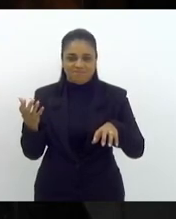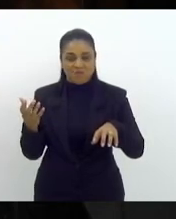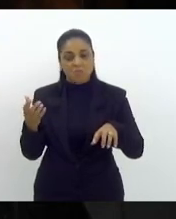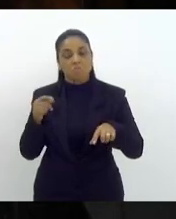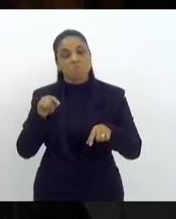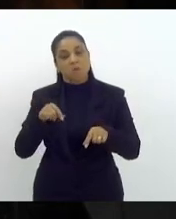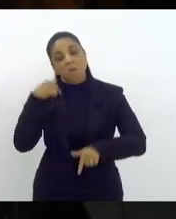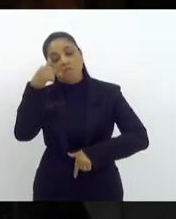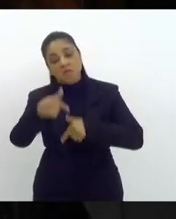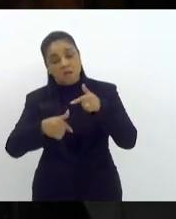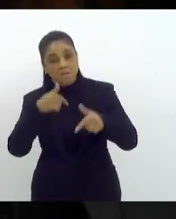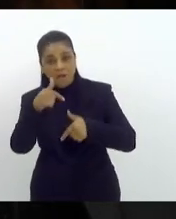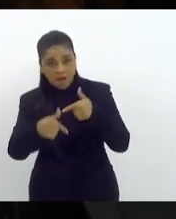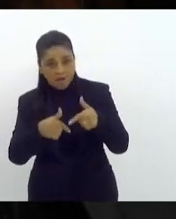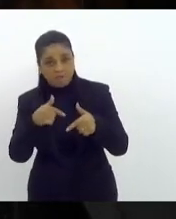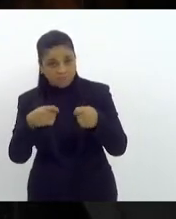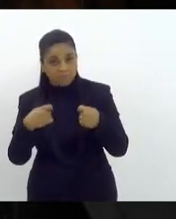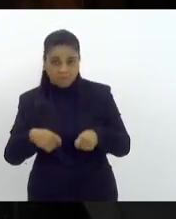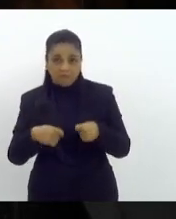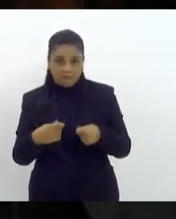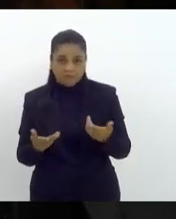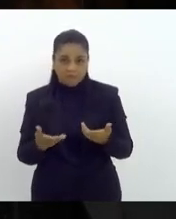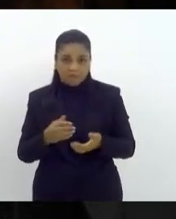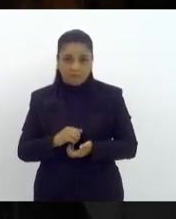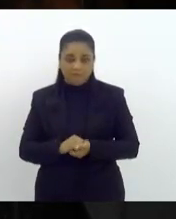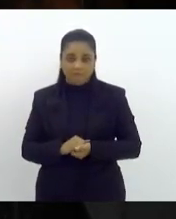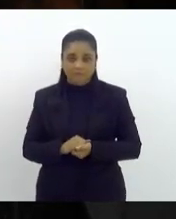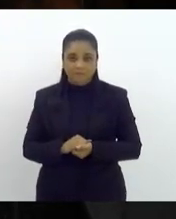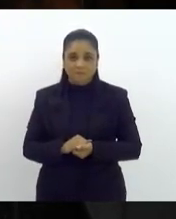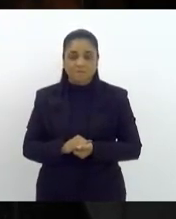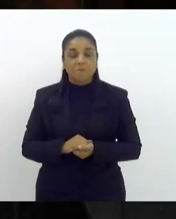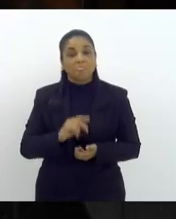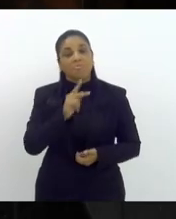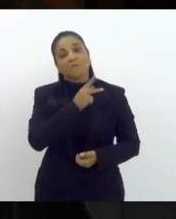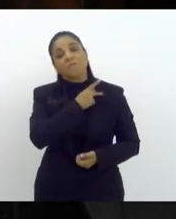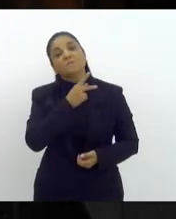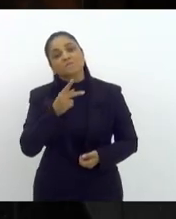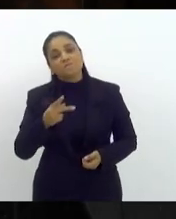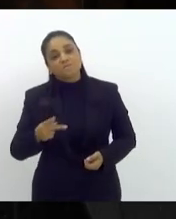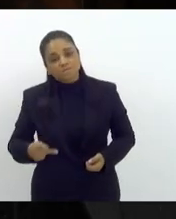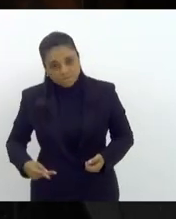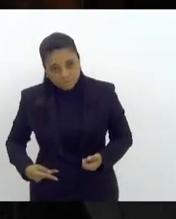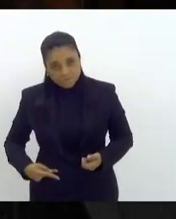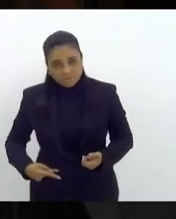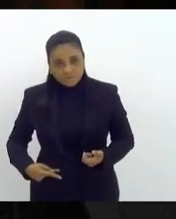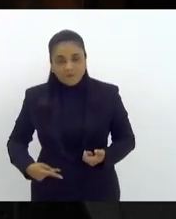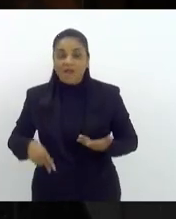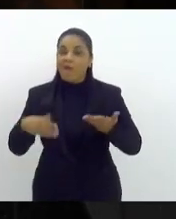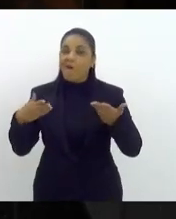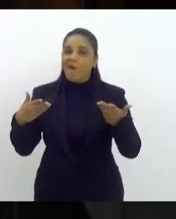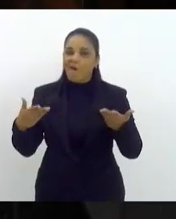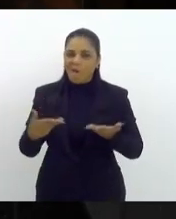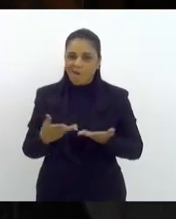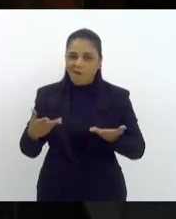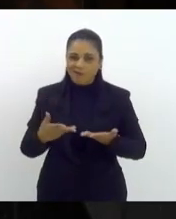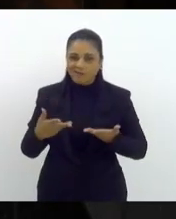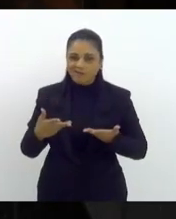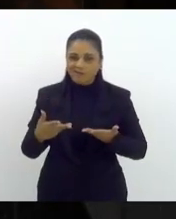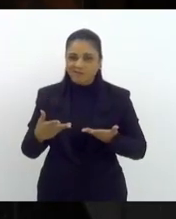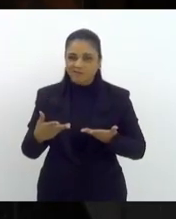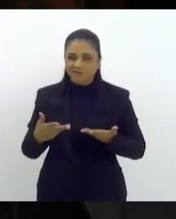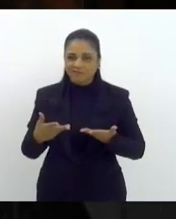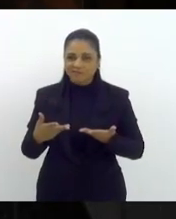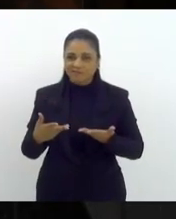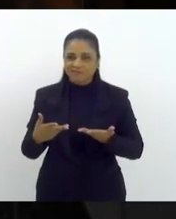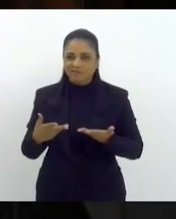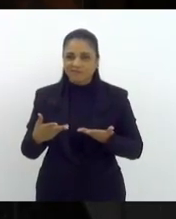ali para fazer Ok senhor presidente hoje o nosso sorriso que